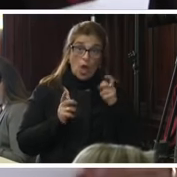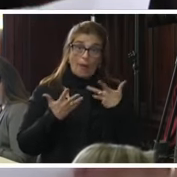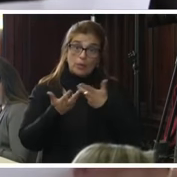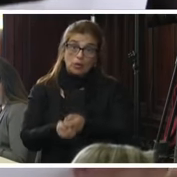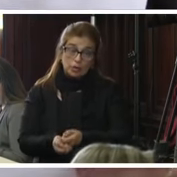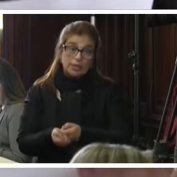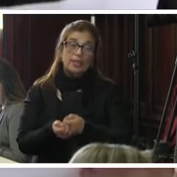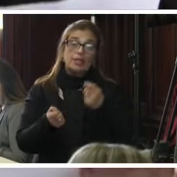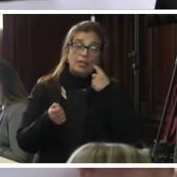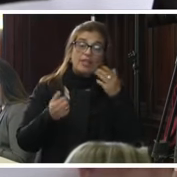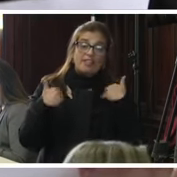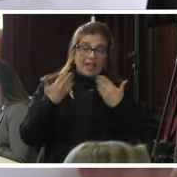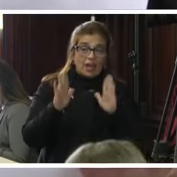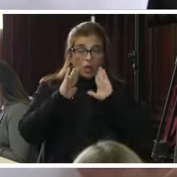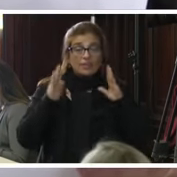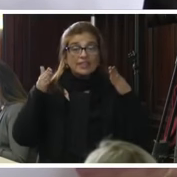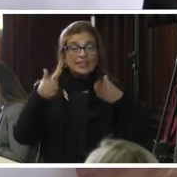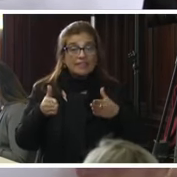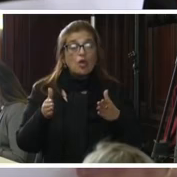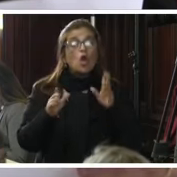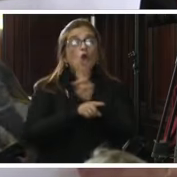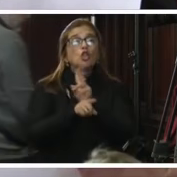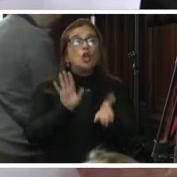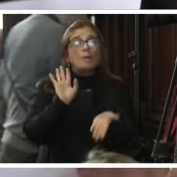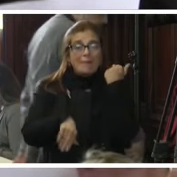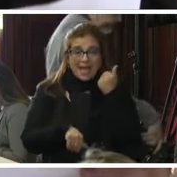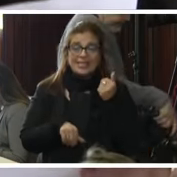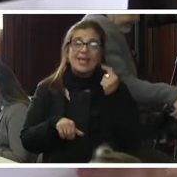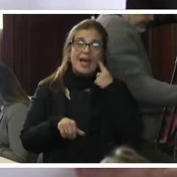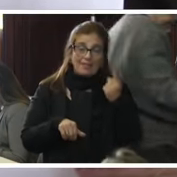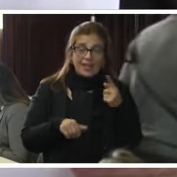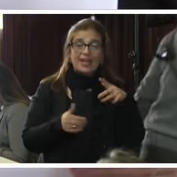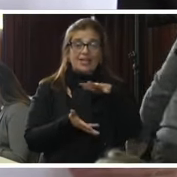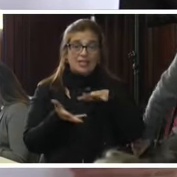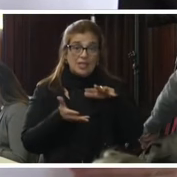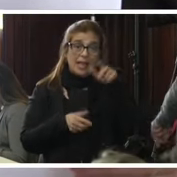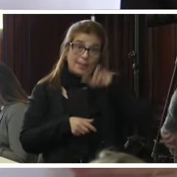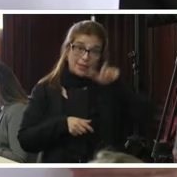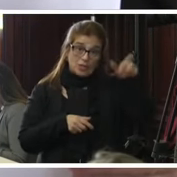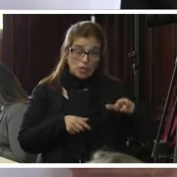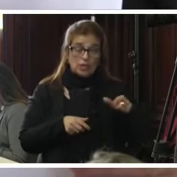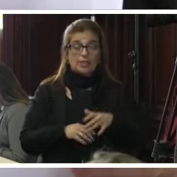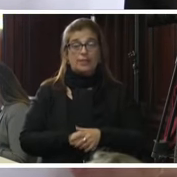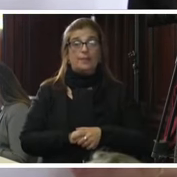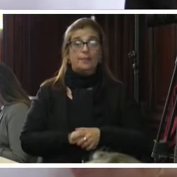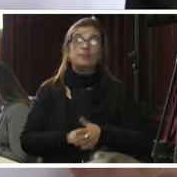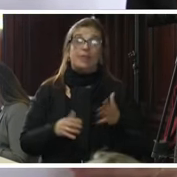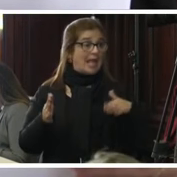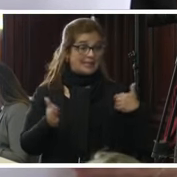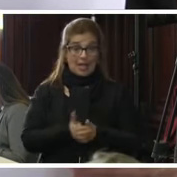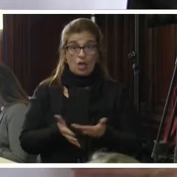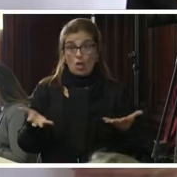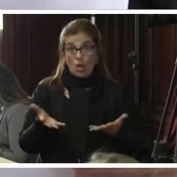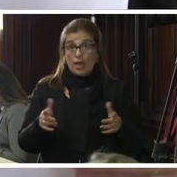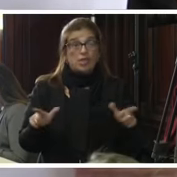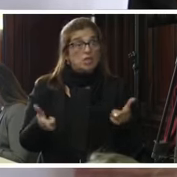coletiva destinada a promover maior controle da racionalidade das ações das forças de segurança. Até o momento, essa ação não